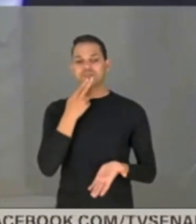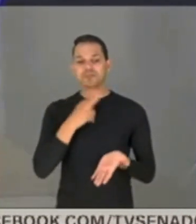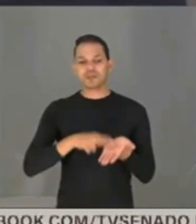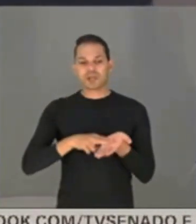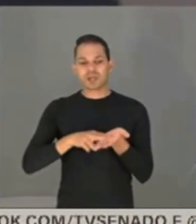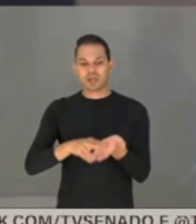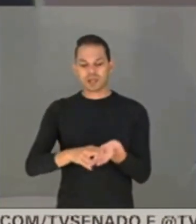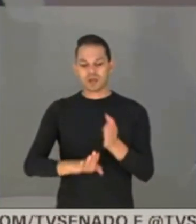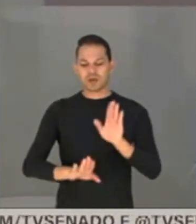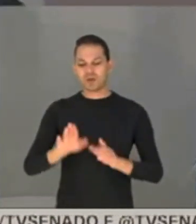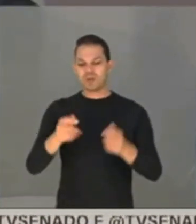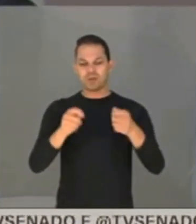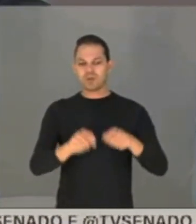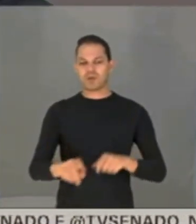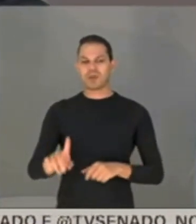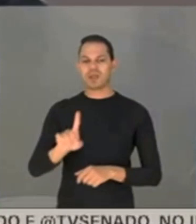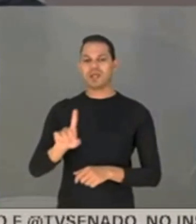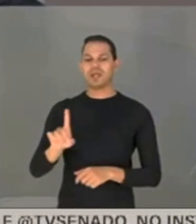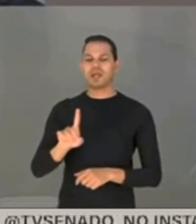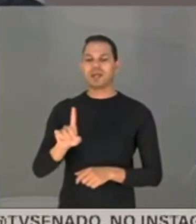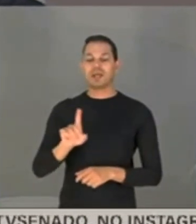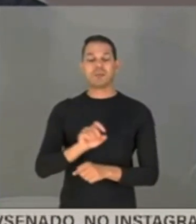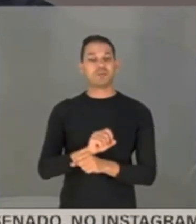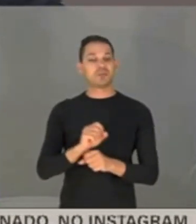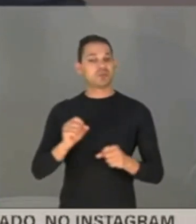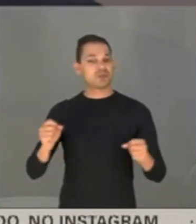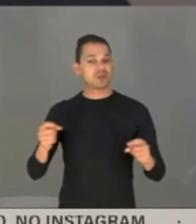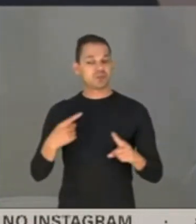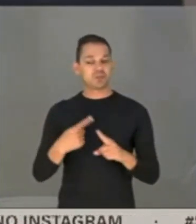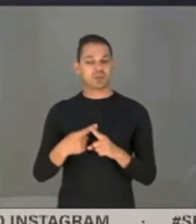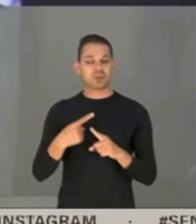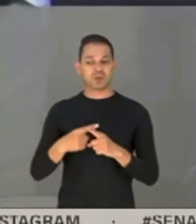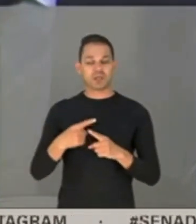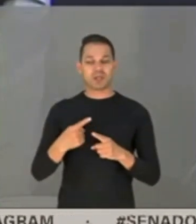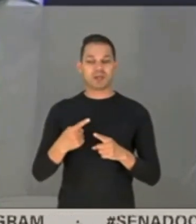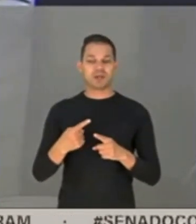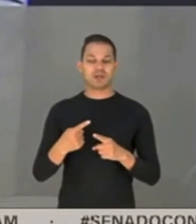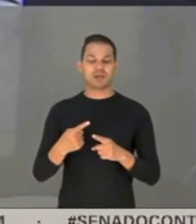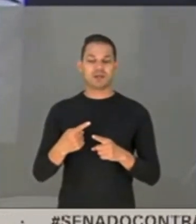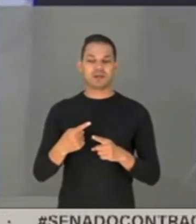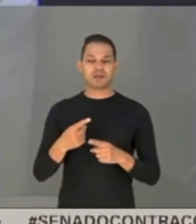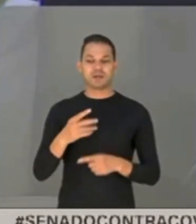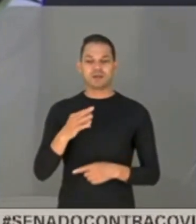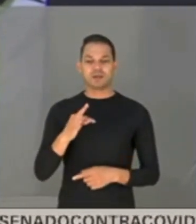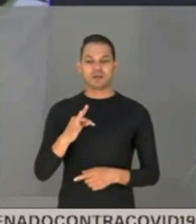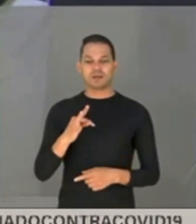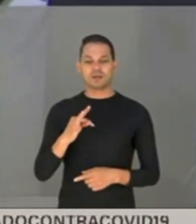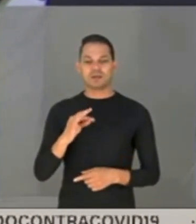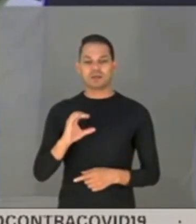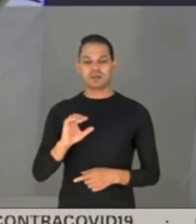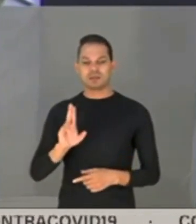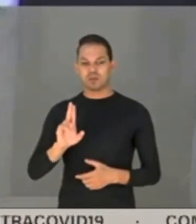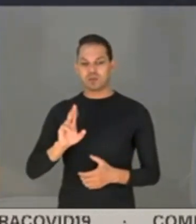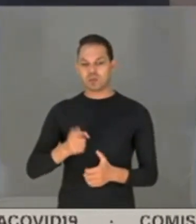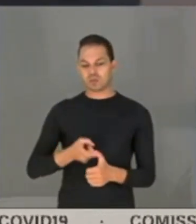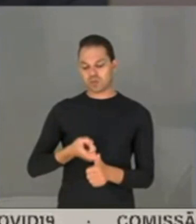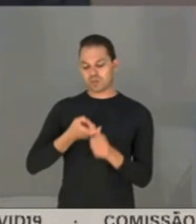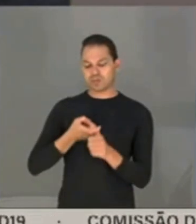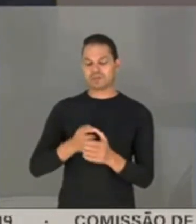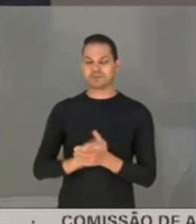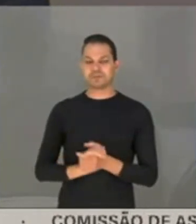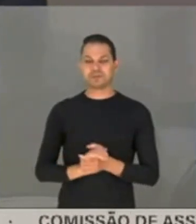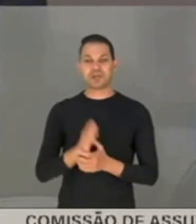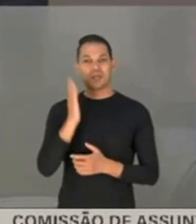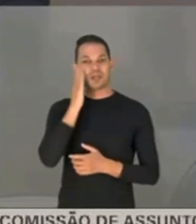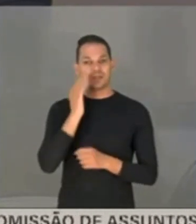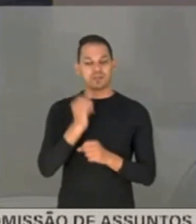por dispensa de licitação. Não foi possível por uma suspensão do Tribunal de Contas da União. Considerando que